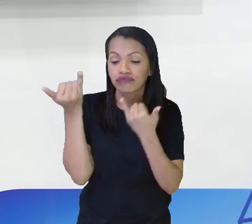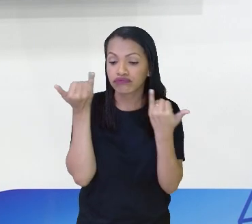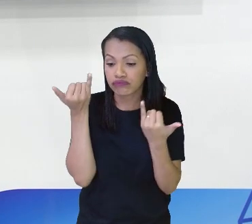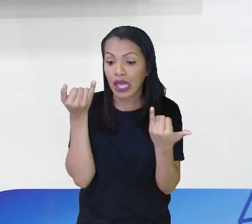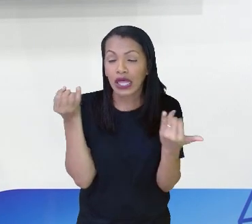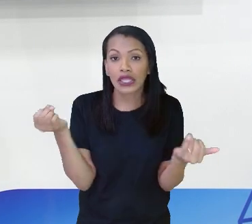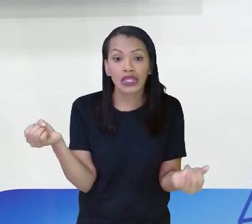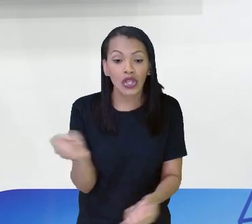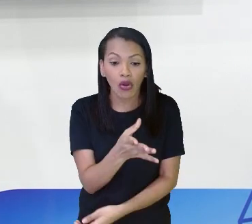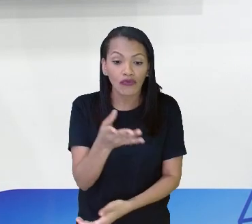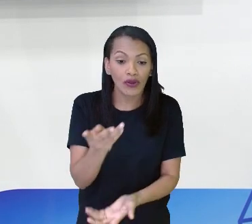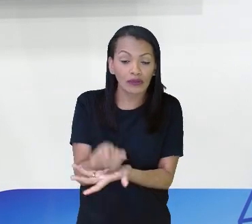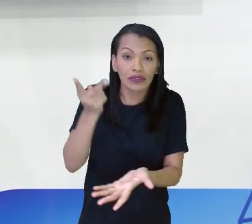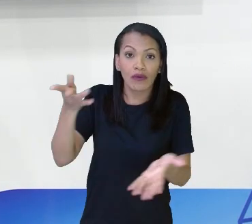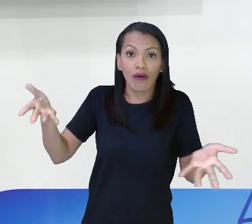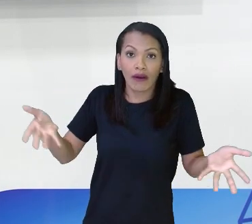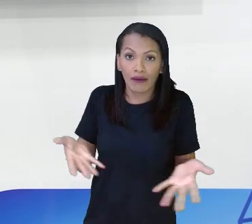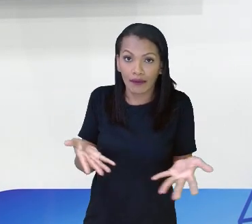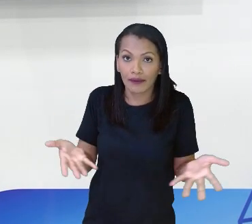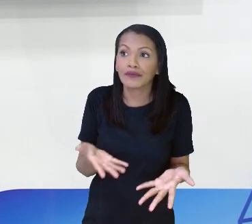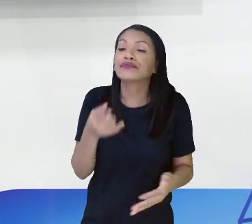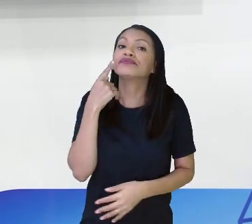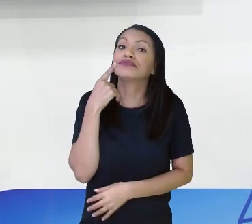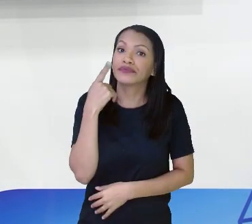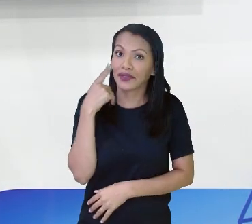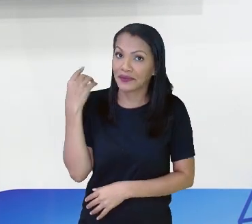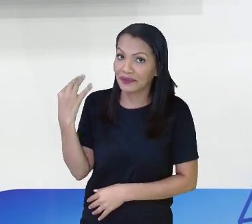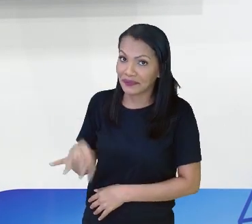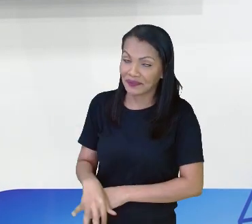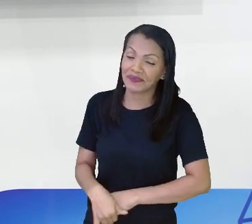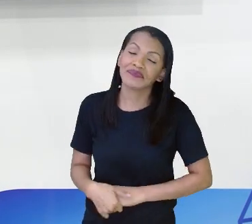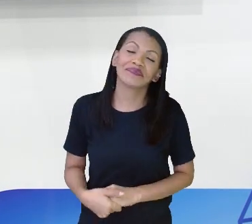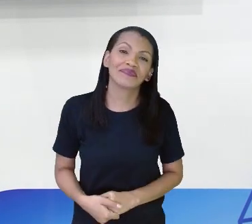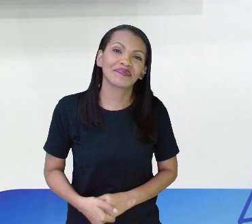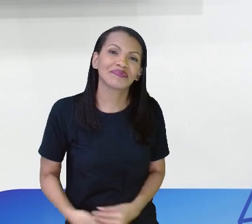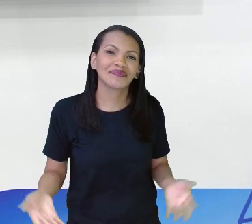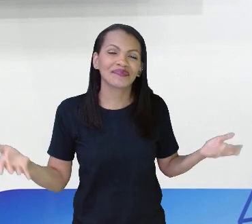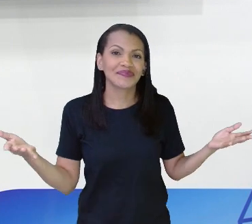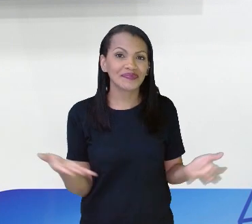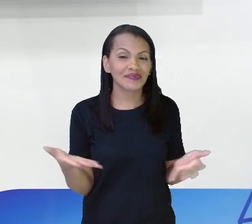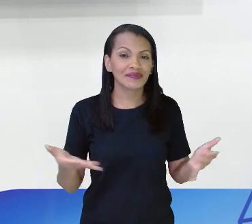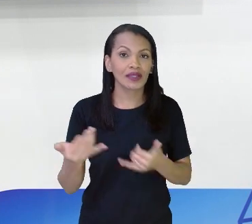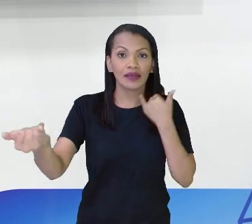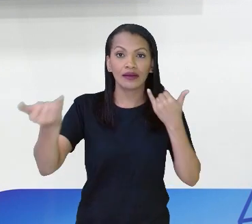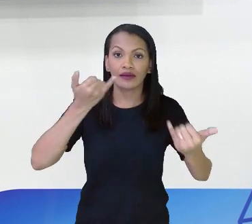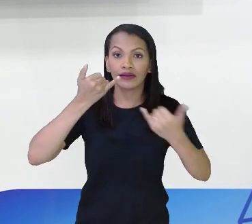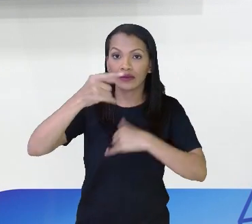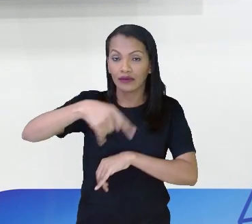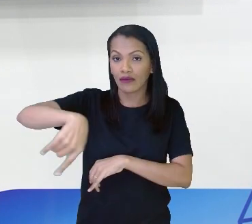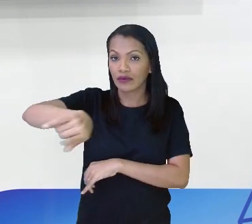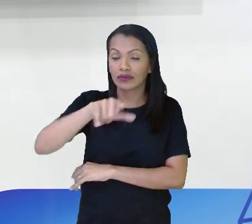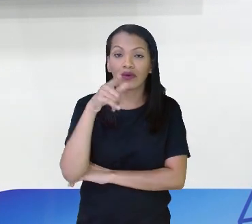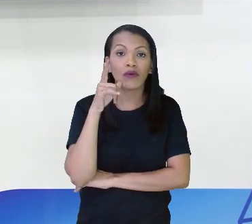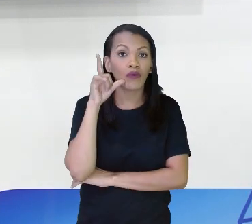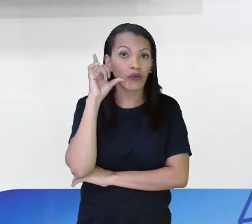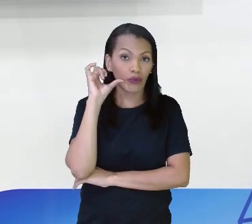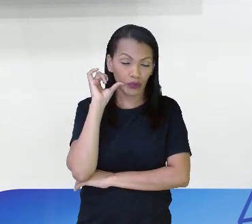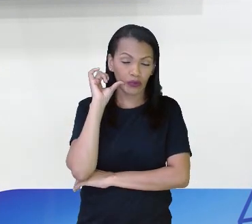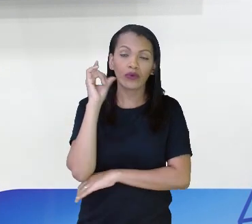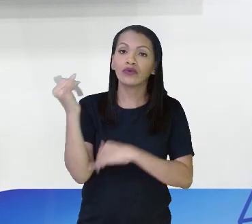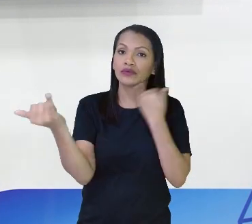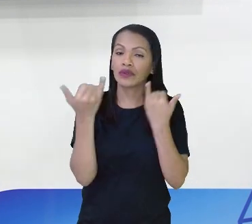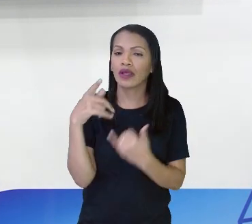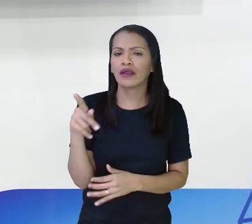precisa fazer parte ali da vida das pessoas. Hoje, eu trouxe uma notícia para vocês. Ontem, nós trouxemos